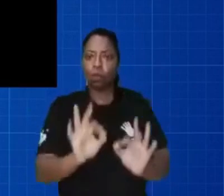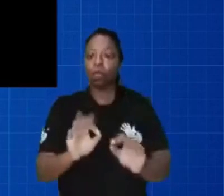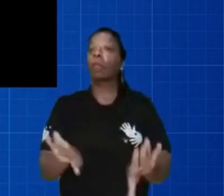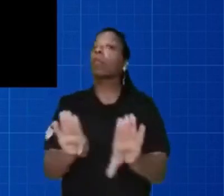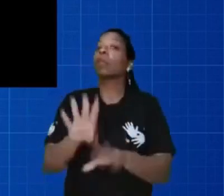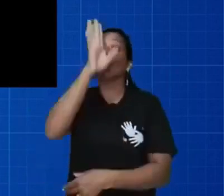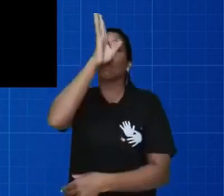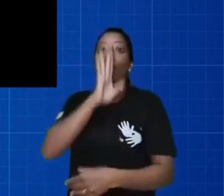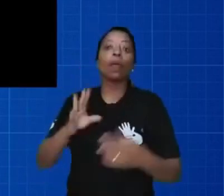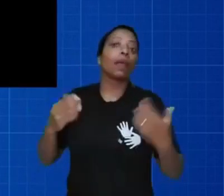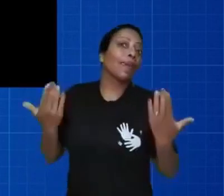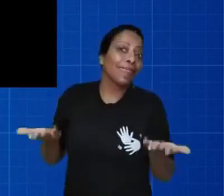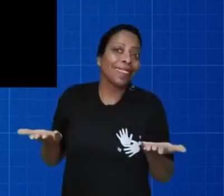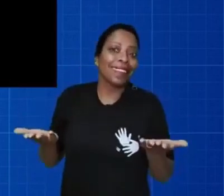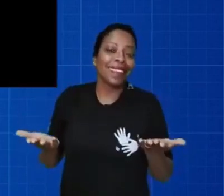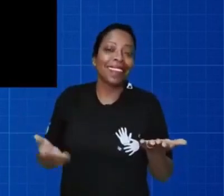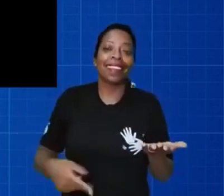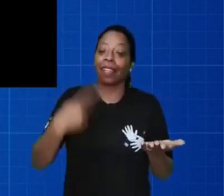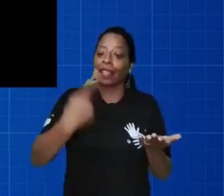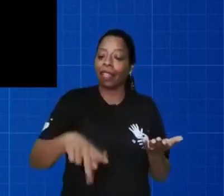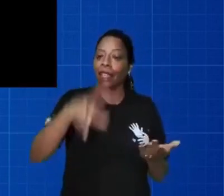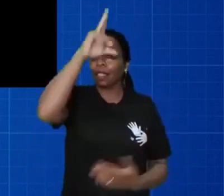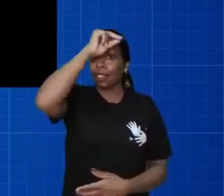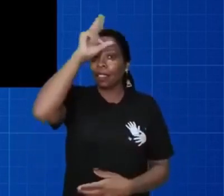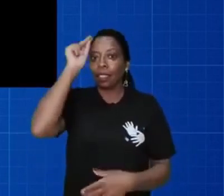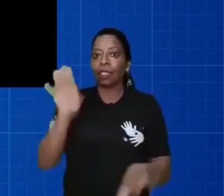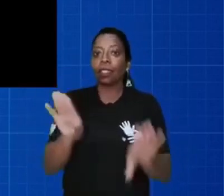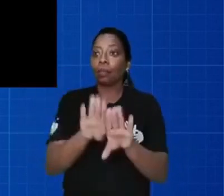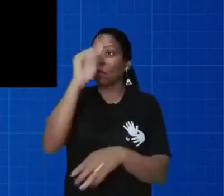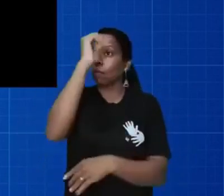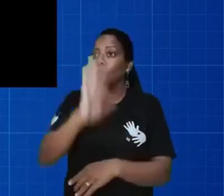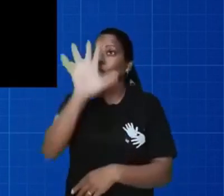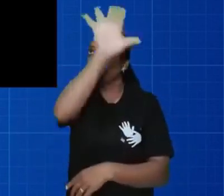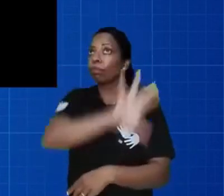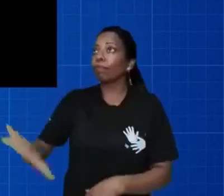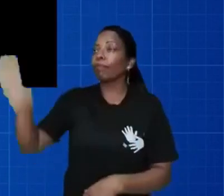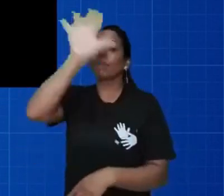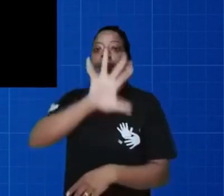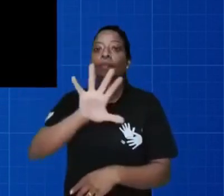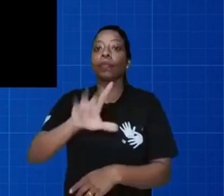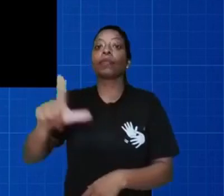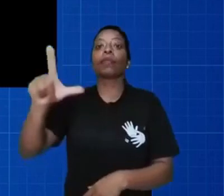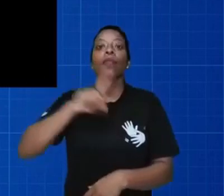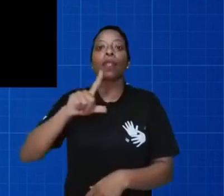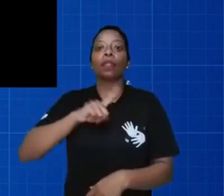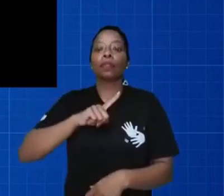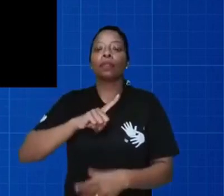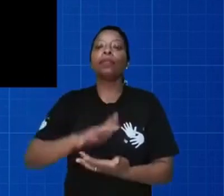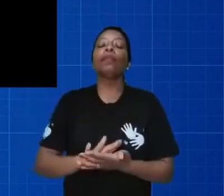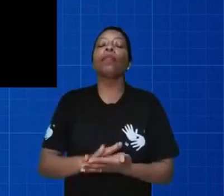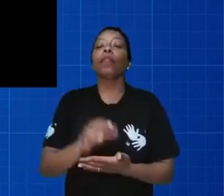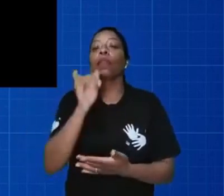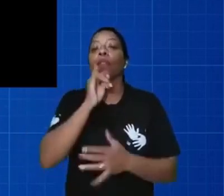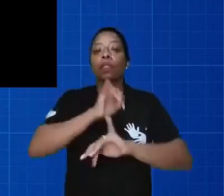Temos campanhas de vacinação frequentes, né? O objetivo dessas campanhas é evitar que ocorram surtos dessas doenças.